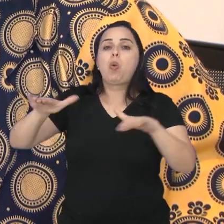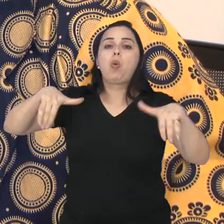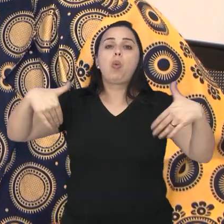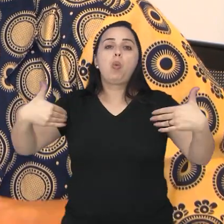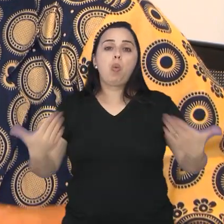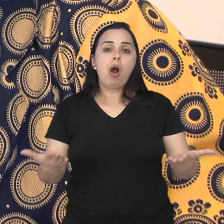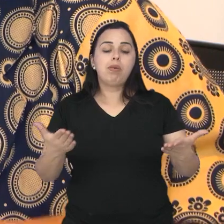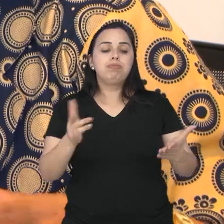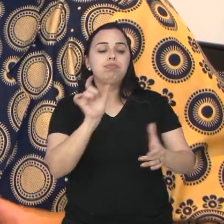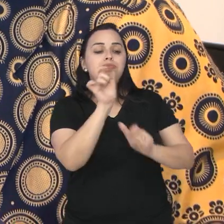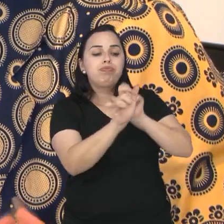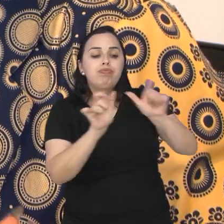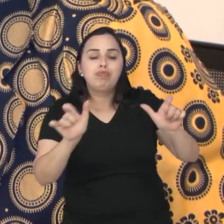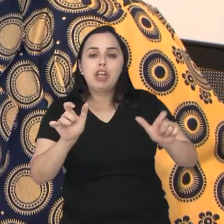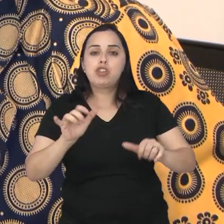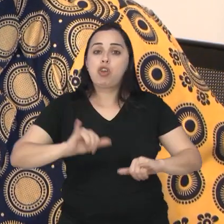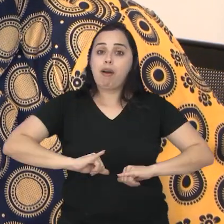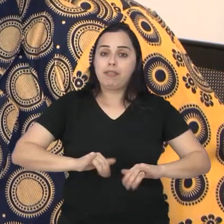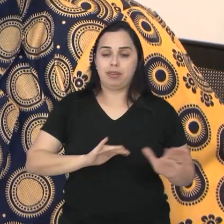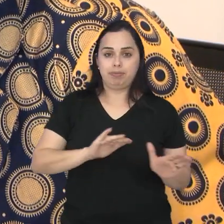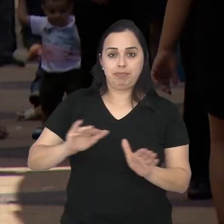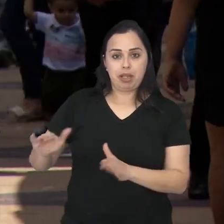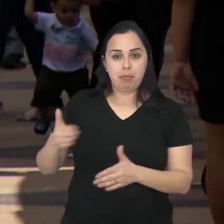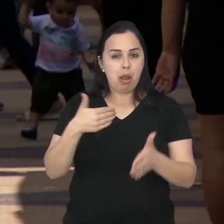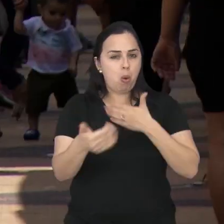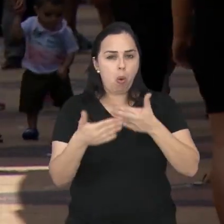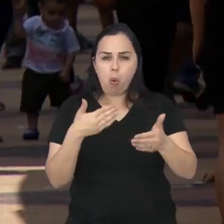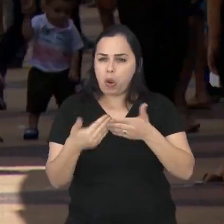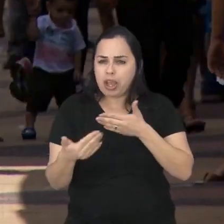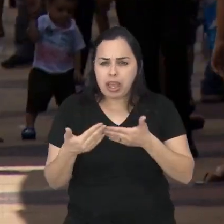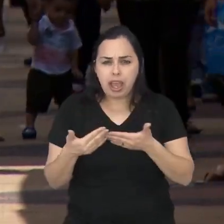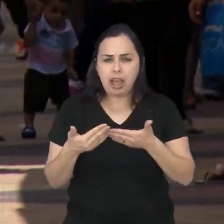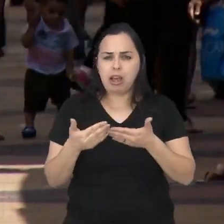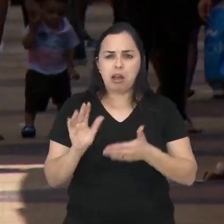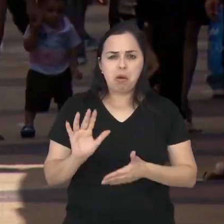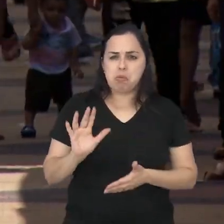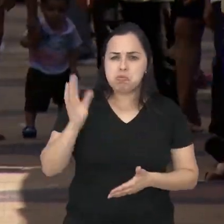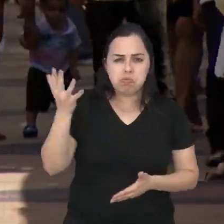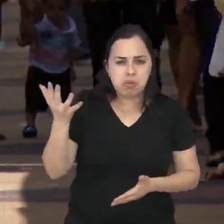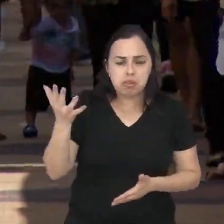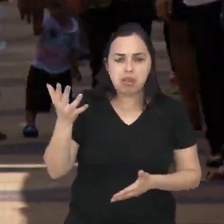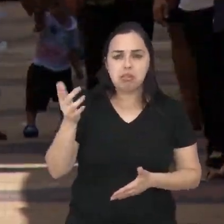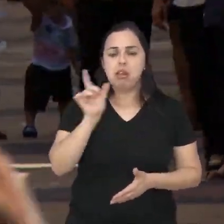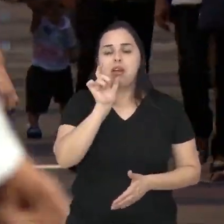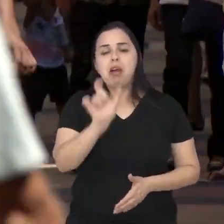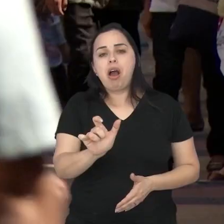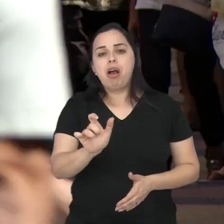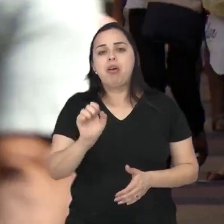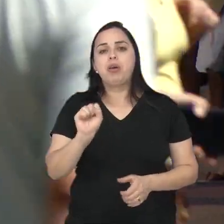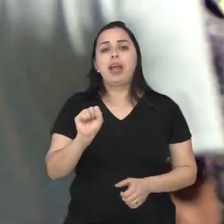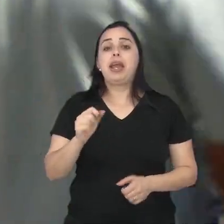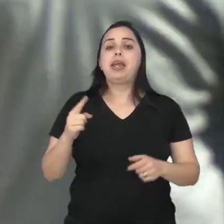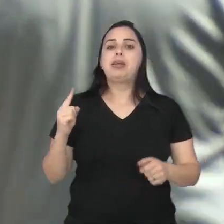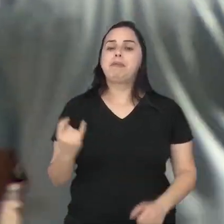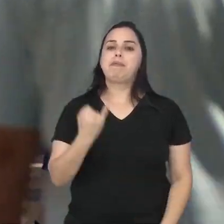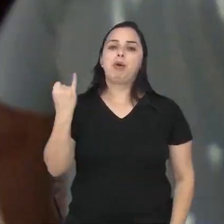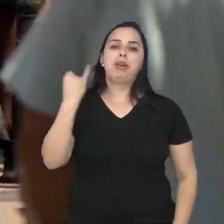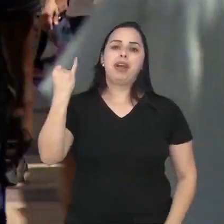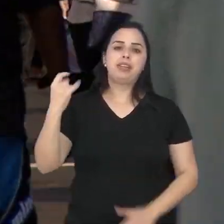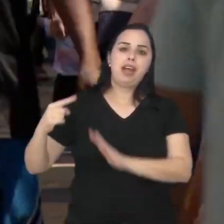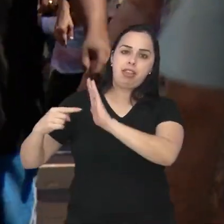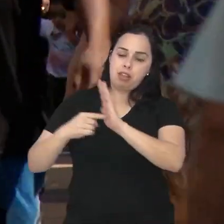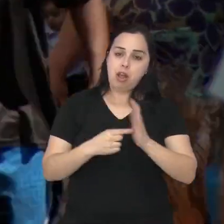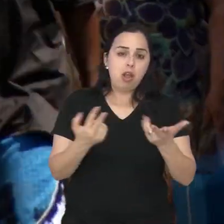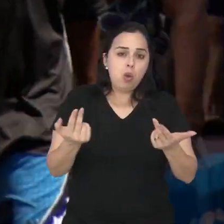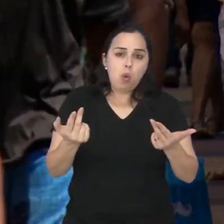como base qual grupo foi atacado mas seja qualquer caso relacionado a crimes de ódio o importante é